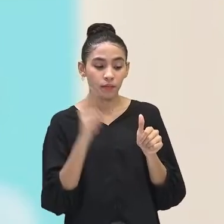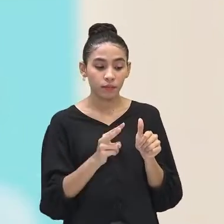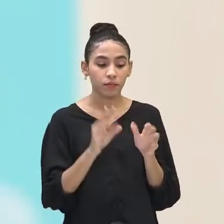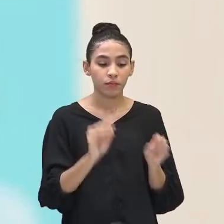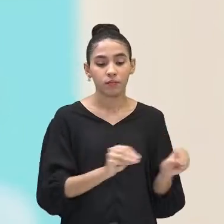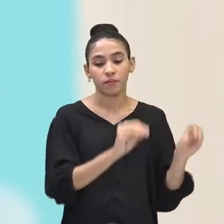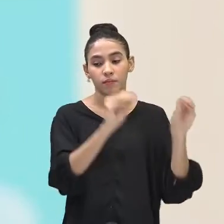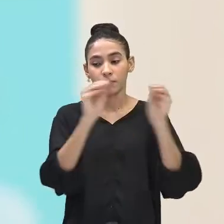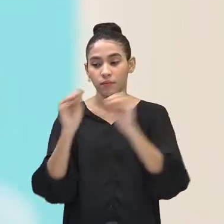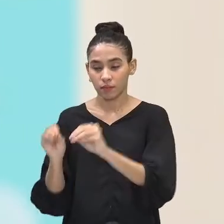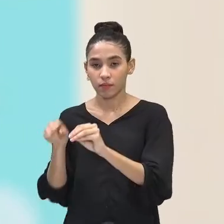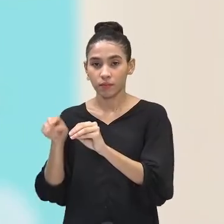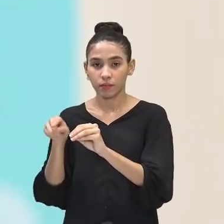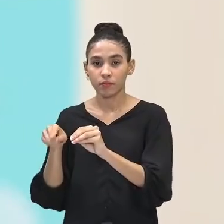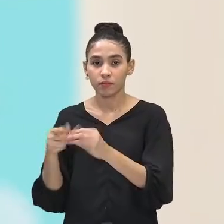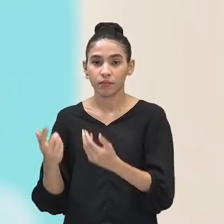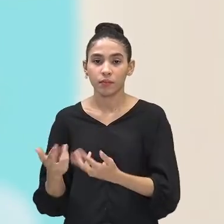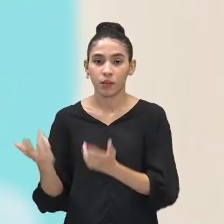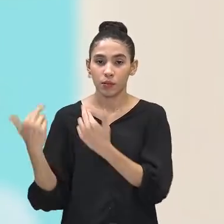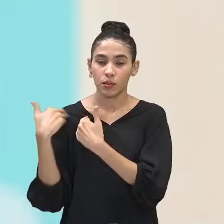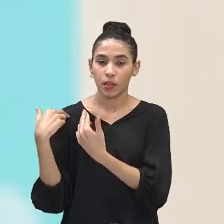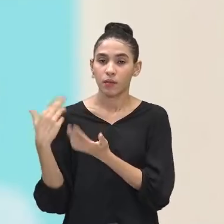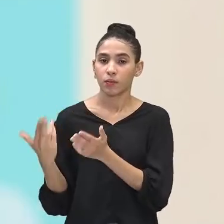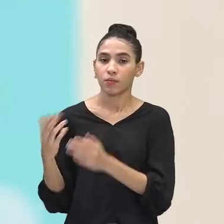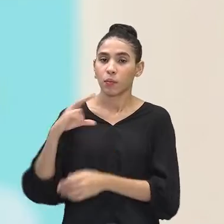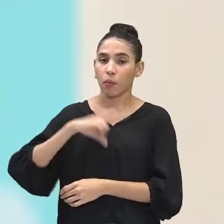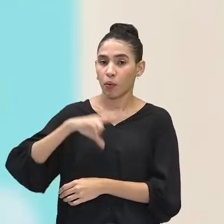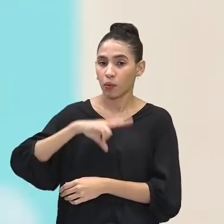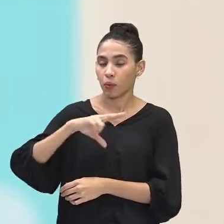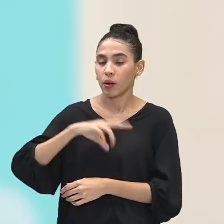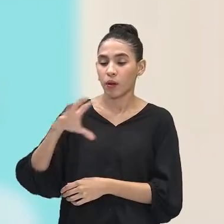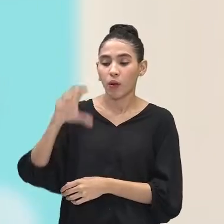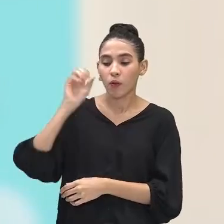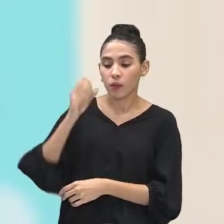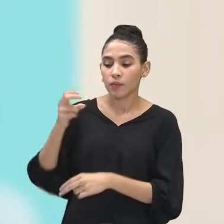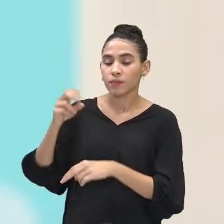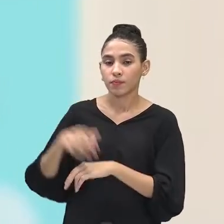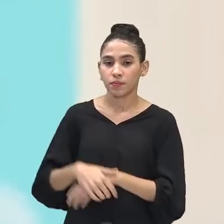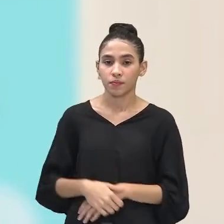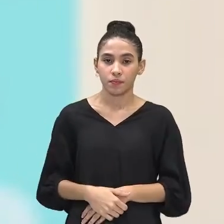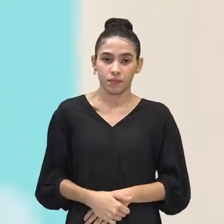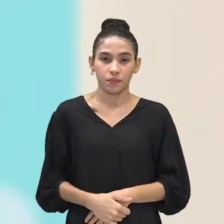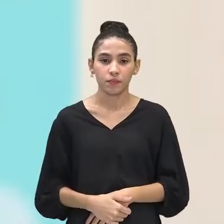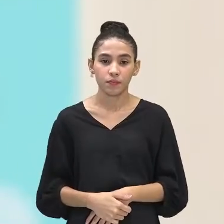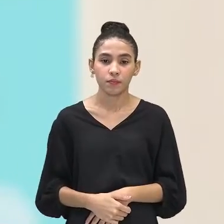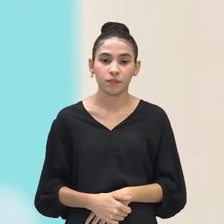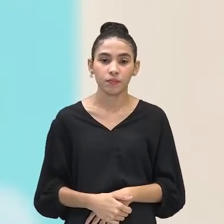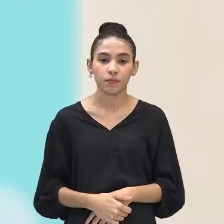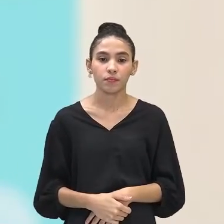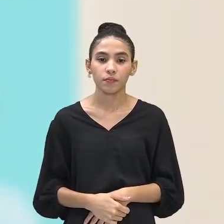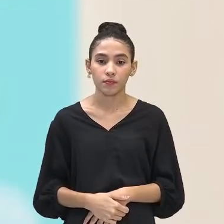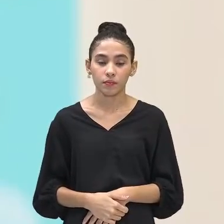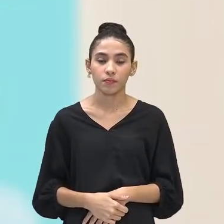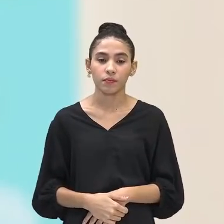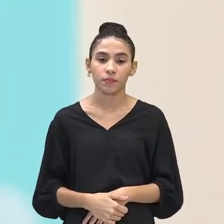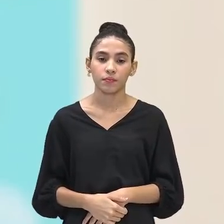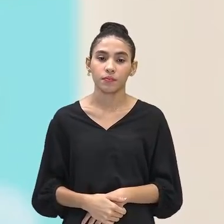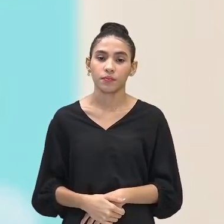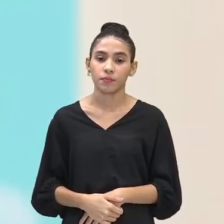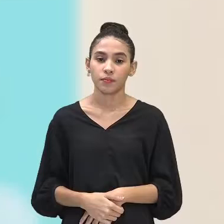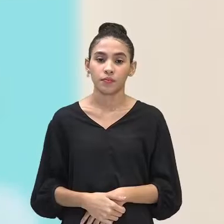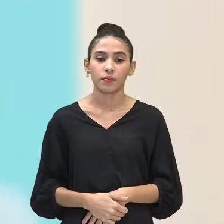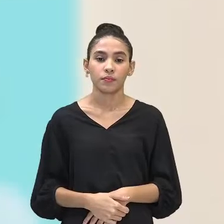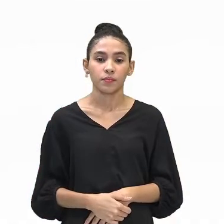para a pessoa responsável lá em Portugal, que era responsável por ouvir os relatos. Então, Tomás Antônio Gonzaga foi um ouvidor,